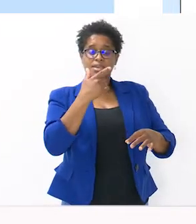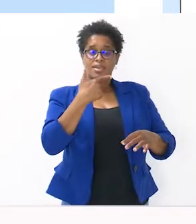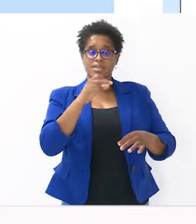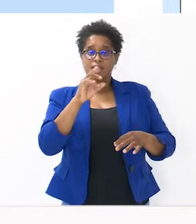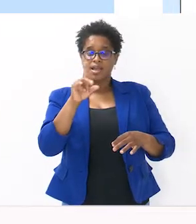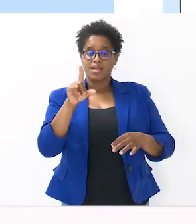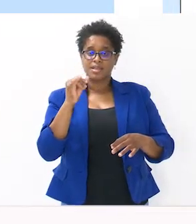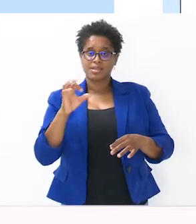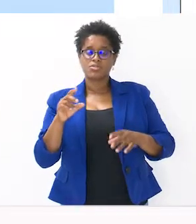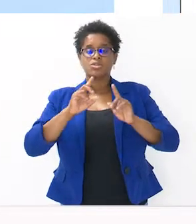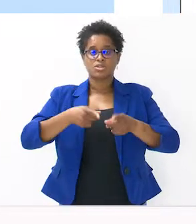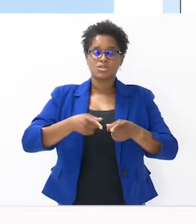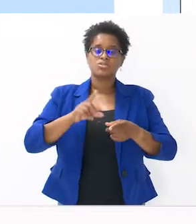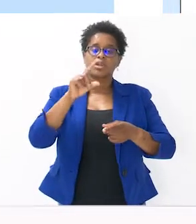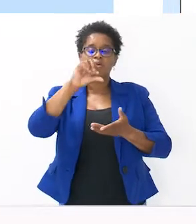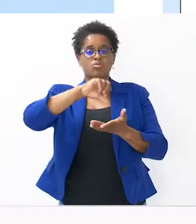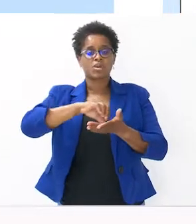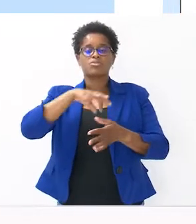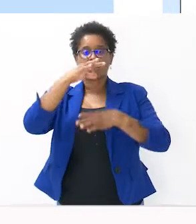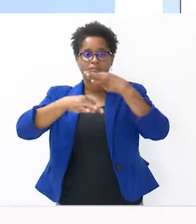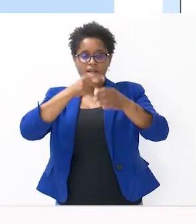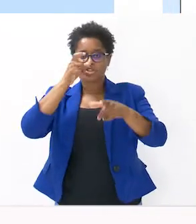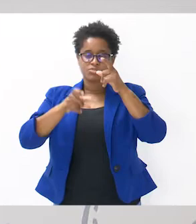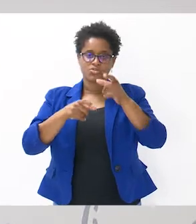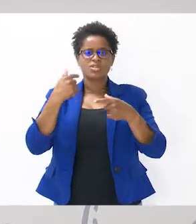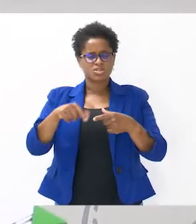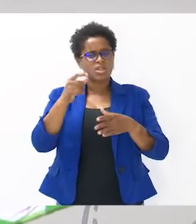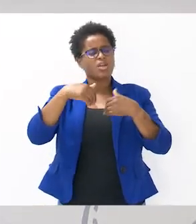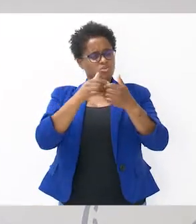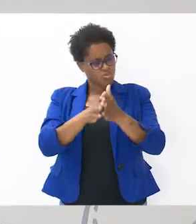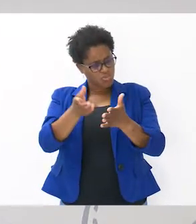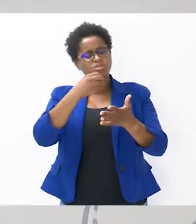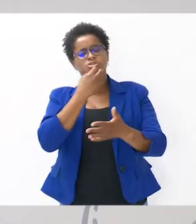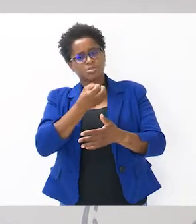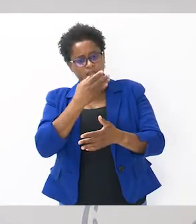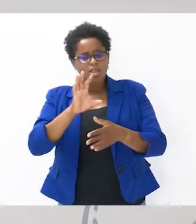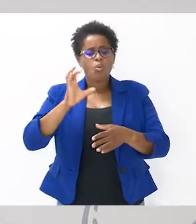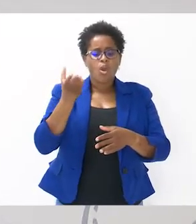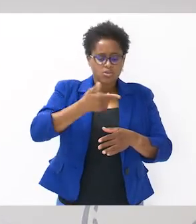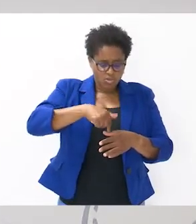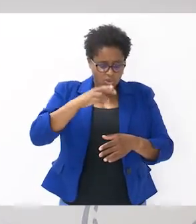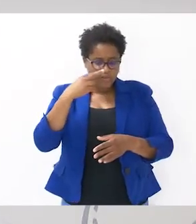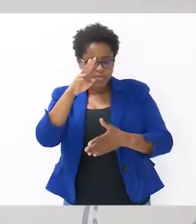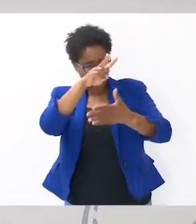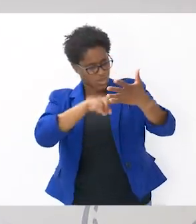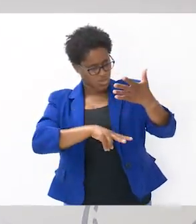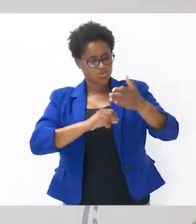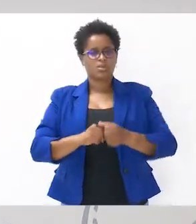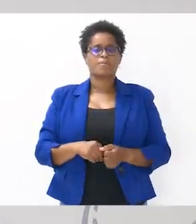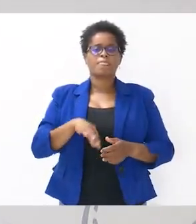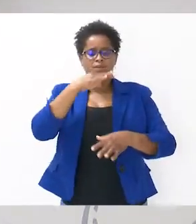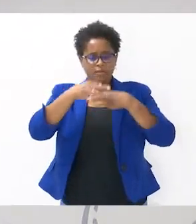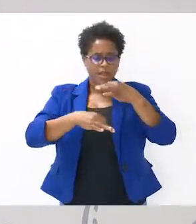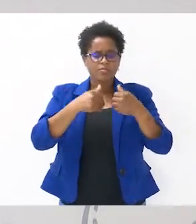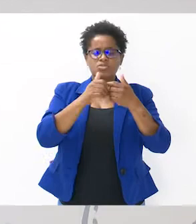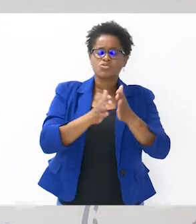dos atos e no meio das falas das personagens. Está tudo explicado, porque quando nós vimos o texto, falamos